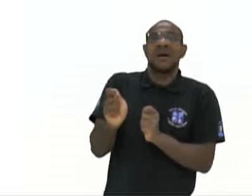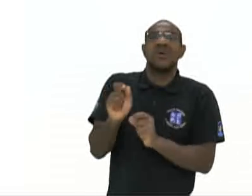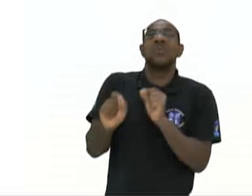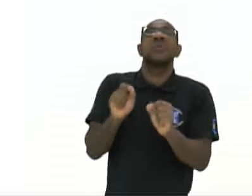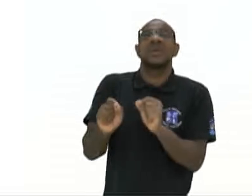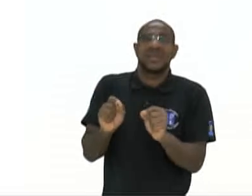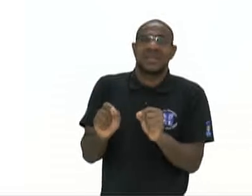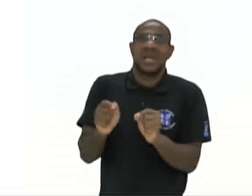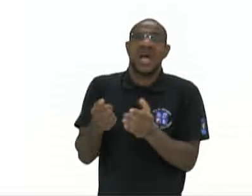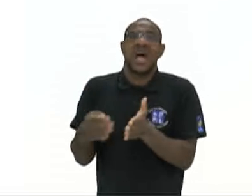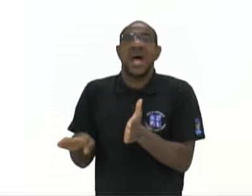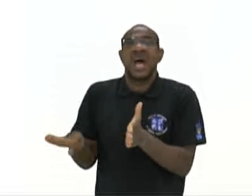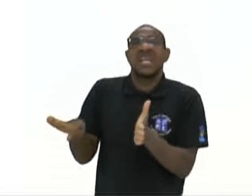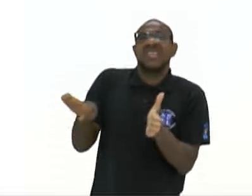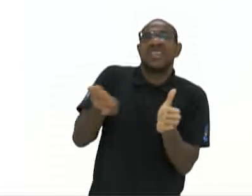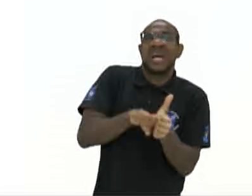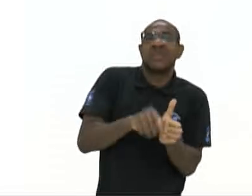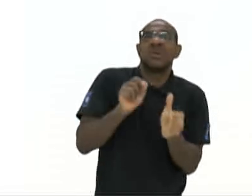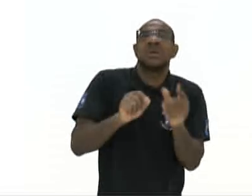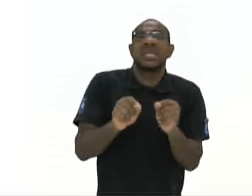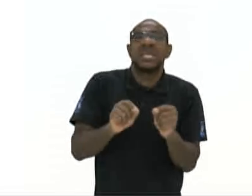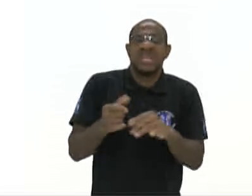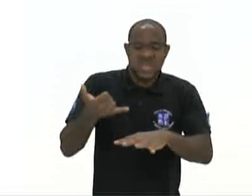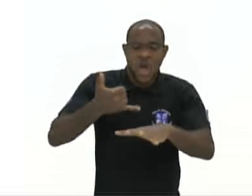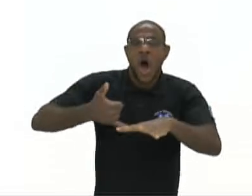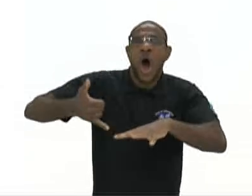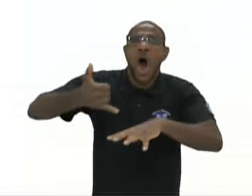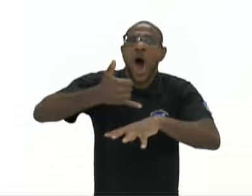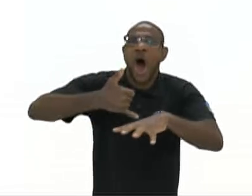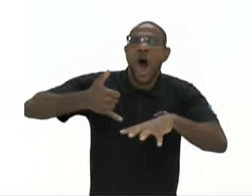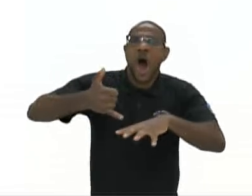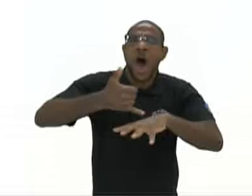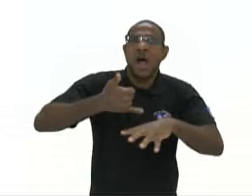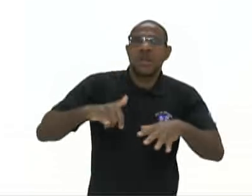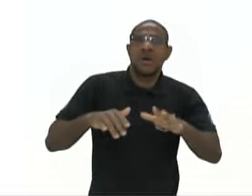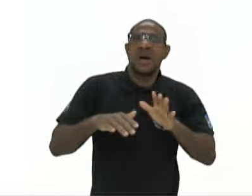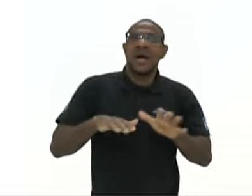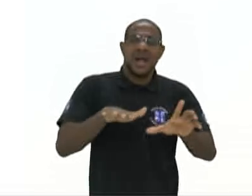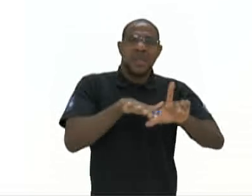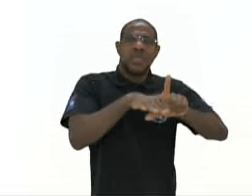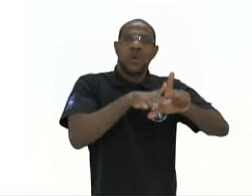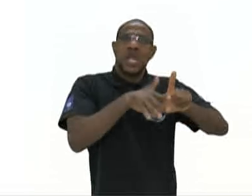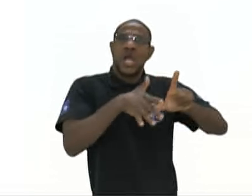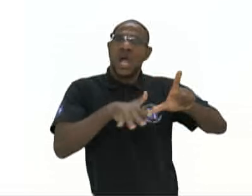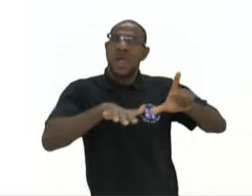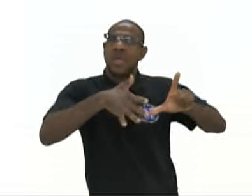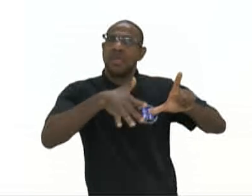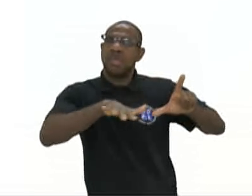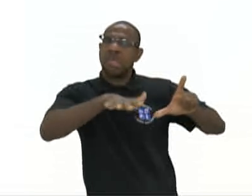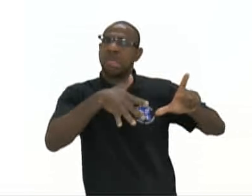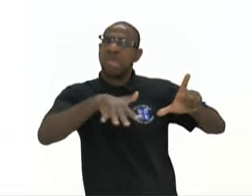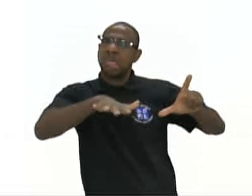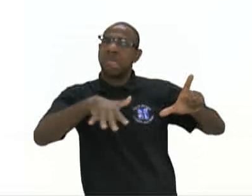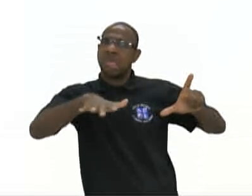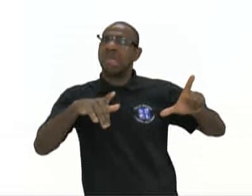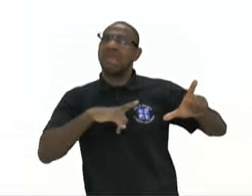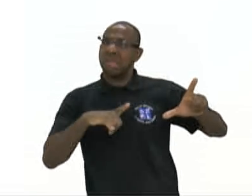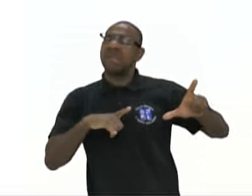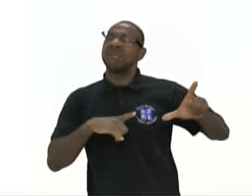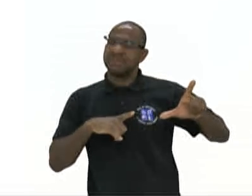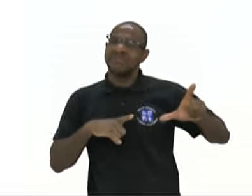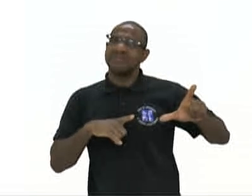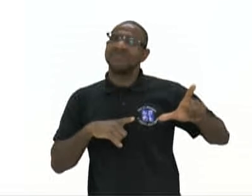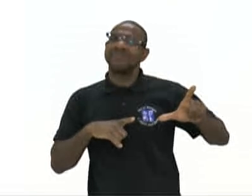portas a chegada incontrolável de óleo e, mais uma vez, nós nos tornamos uma